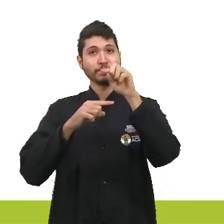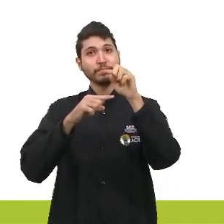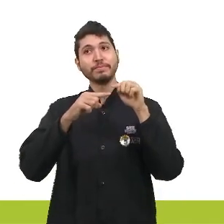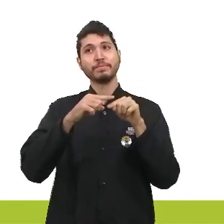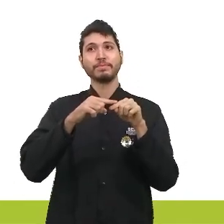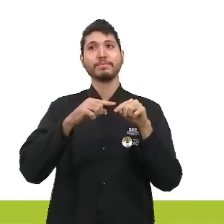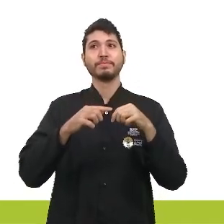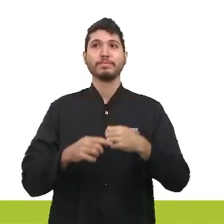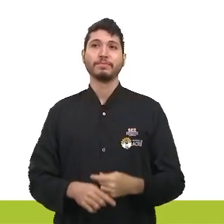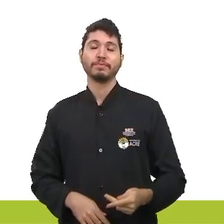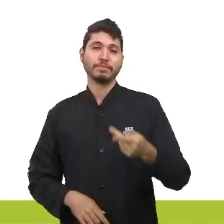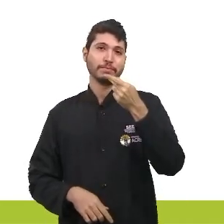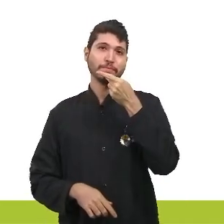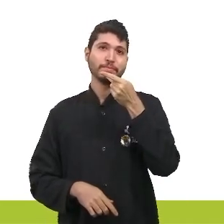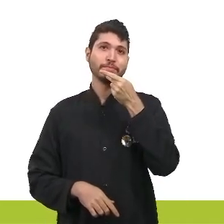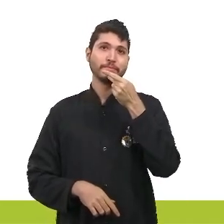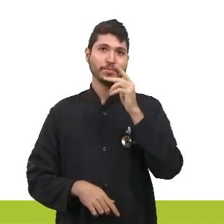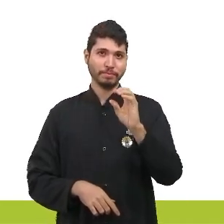de ocorrer B.